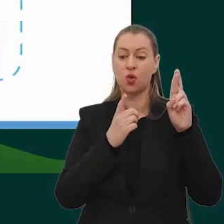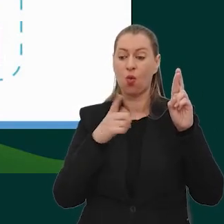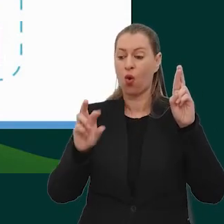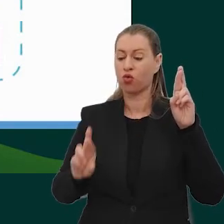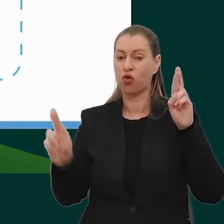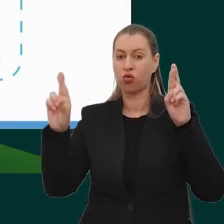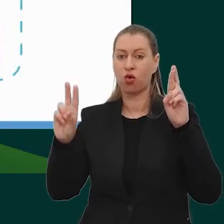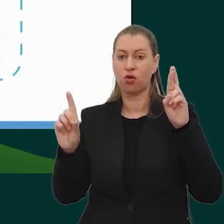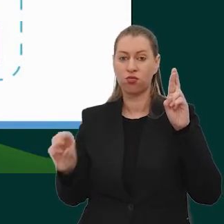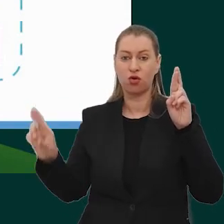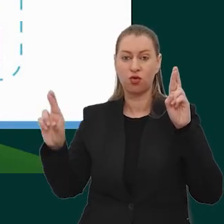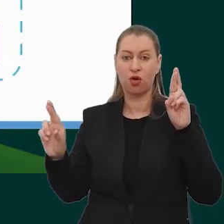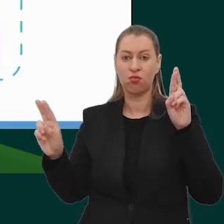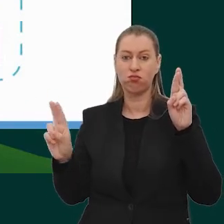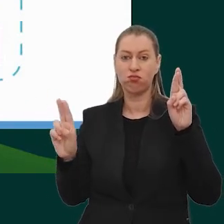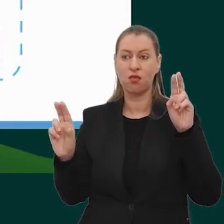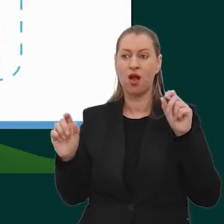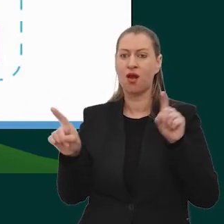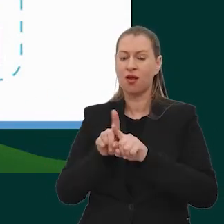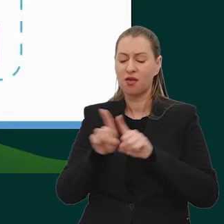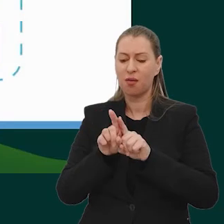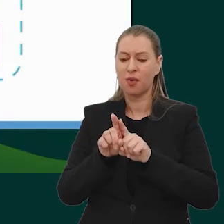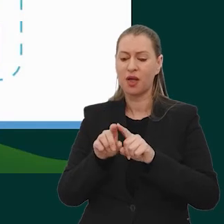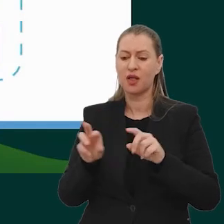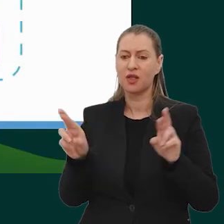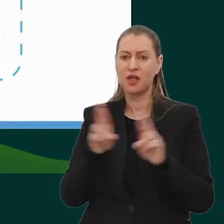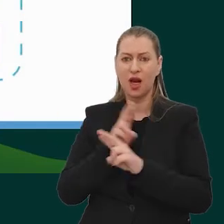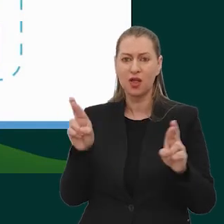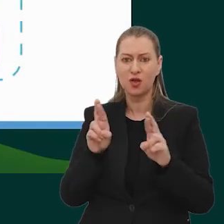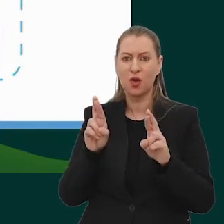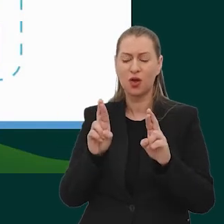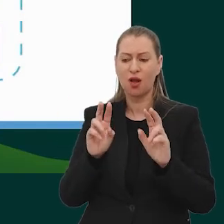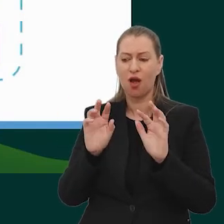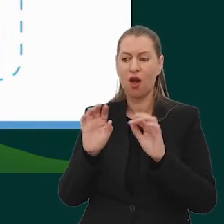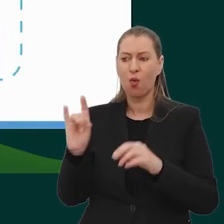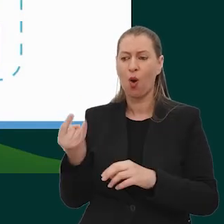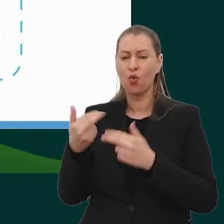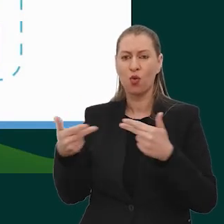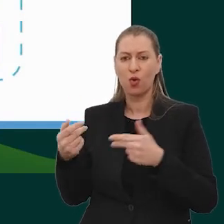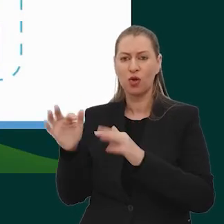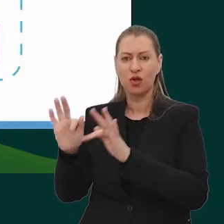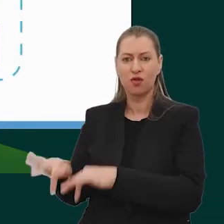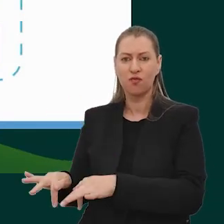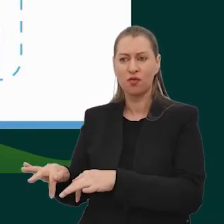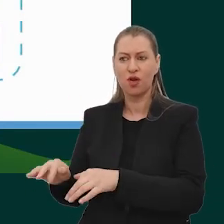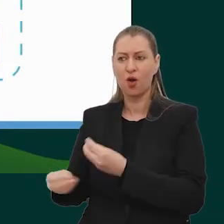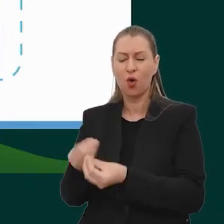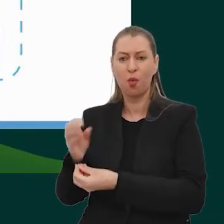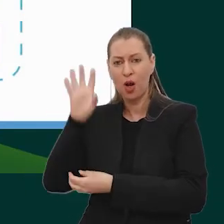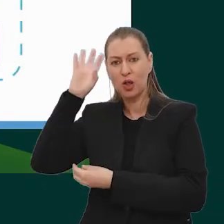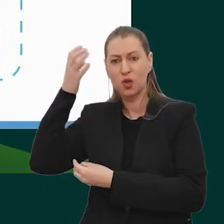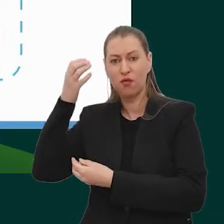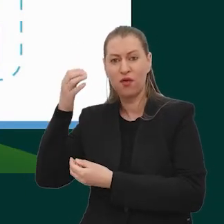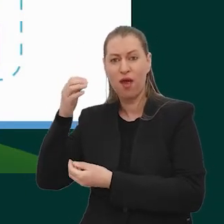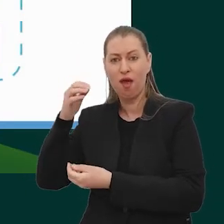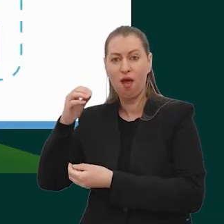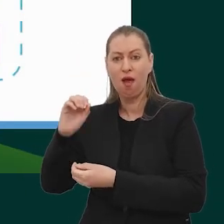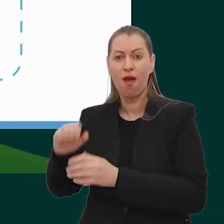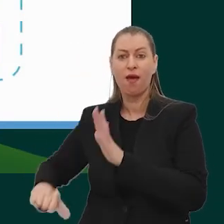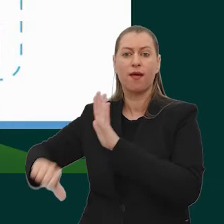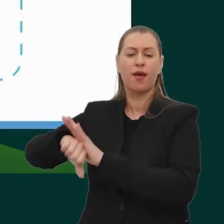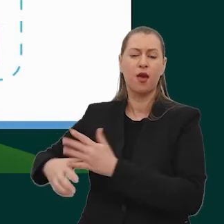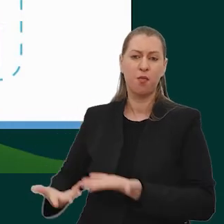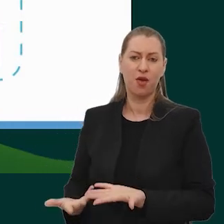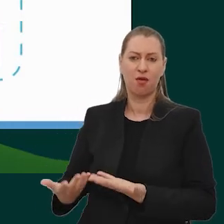e também se relaciona com o final, com a última coisa lá no final, que é resolução de crimes. Eu vou